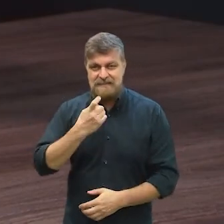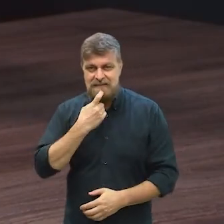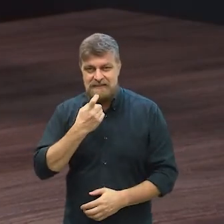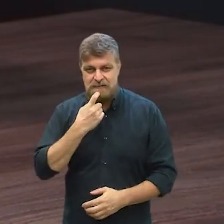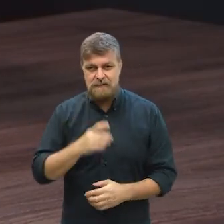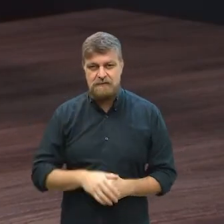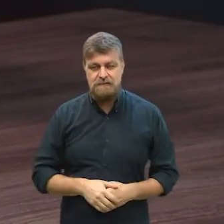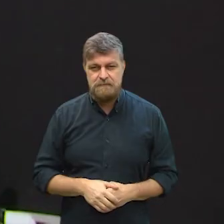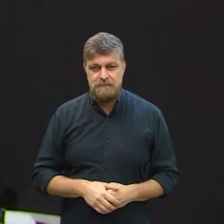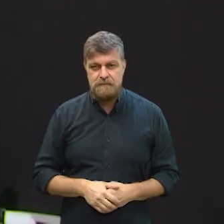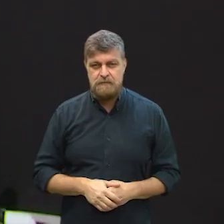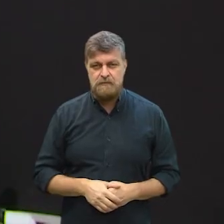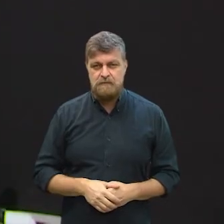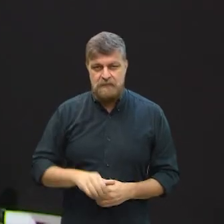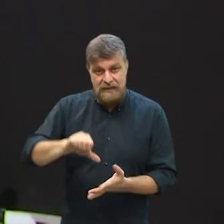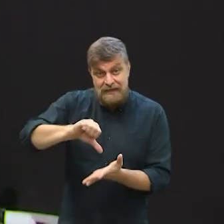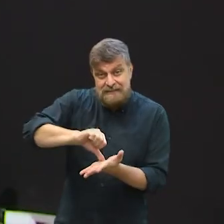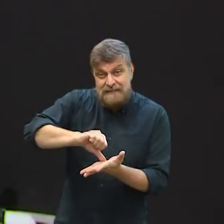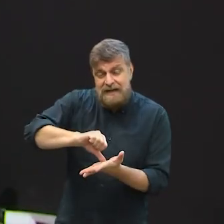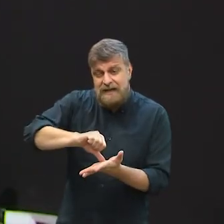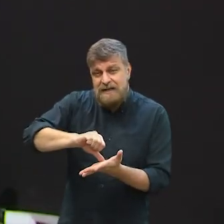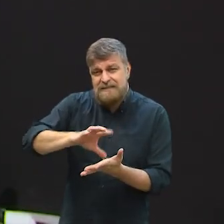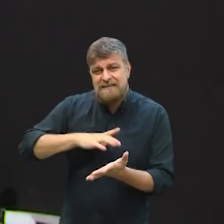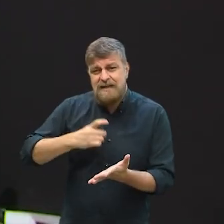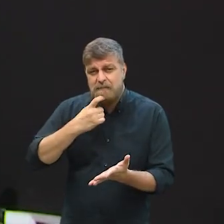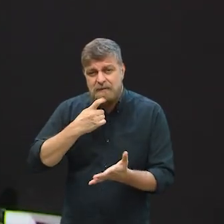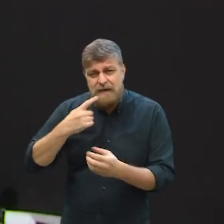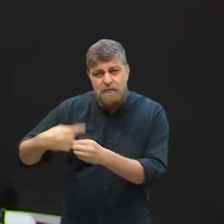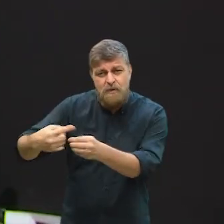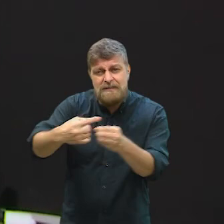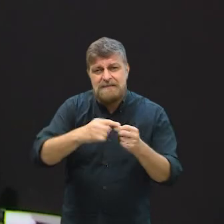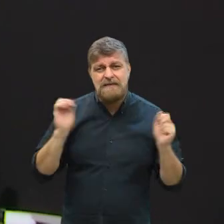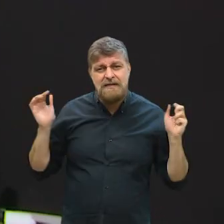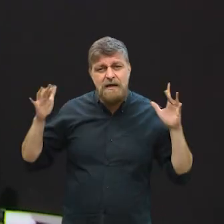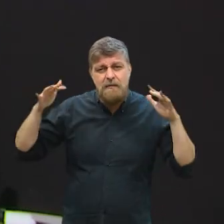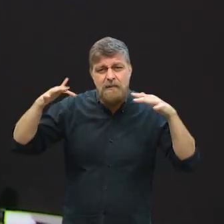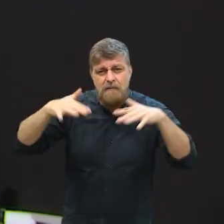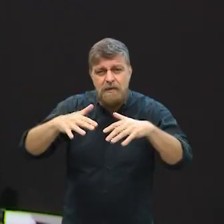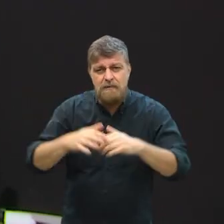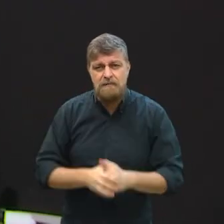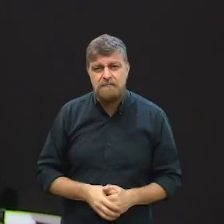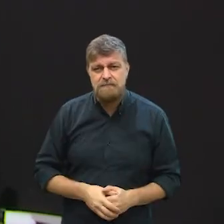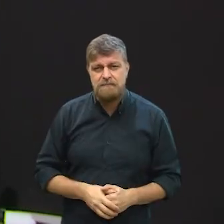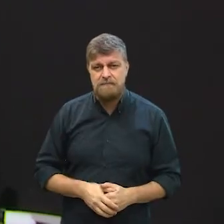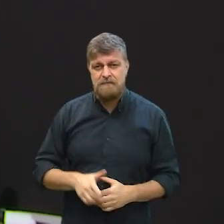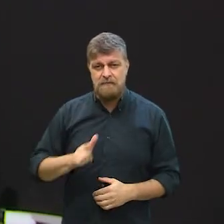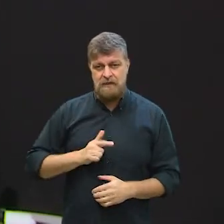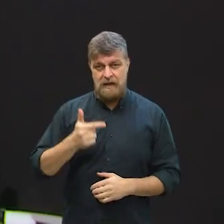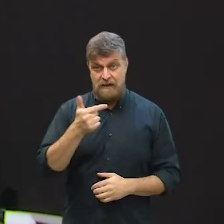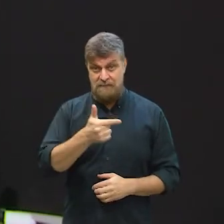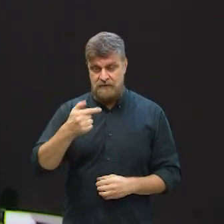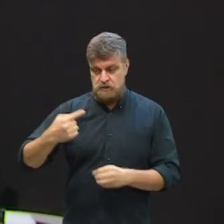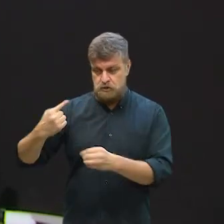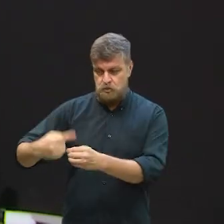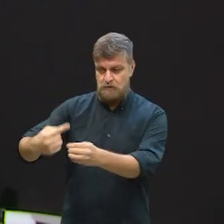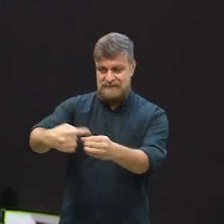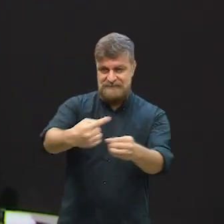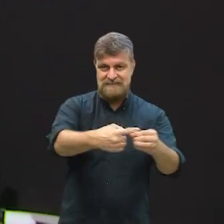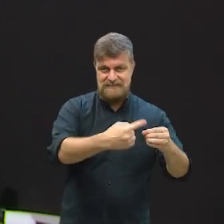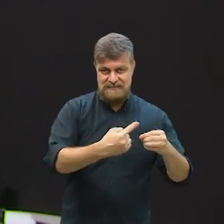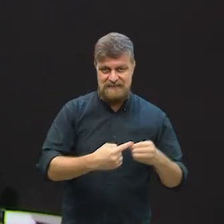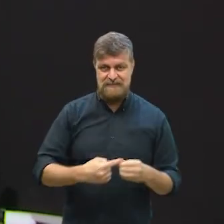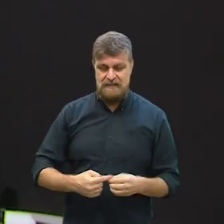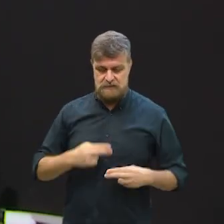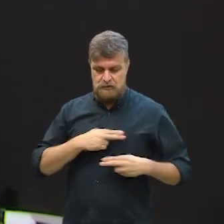Campinas, unidade que, apesar de estar em Campinas, atende quantas cidades, Giovana? 22 municípios aqui na